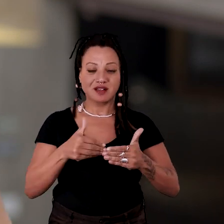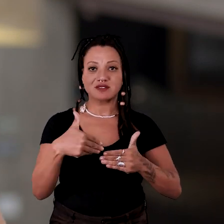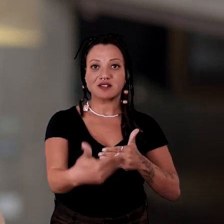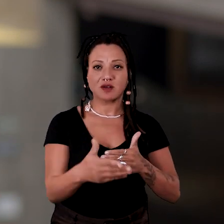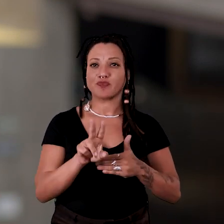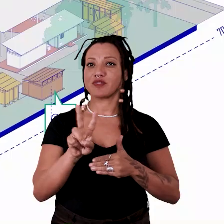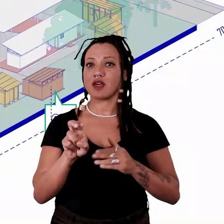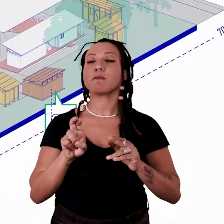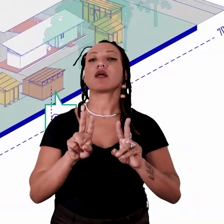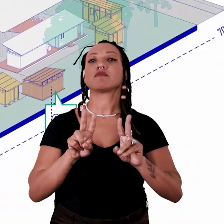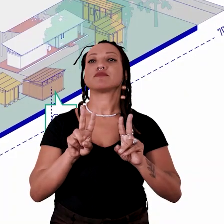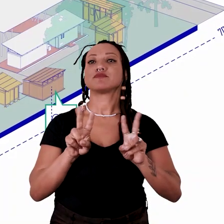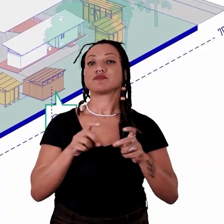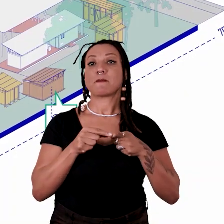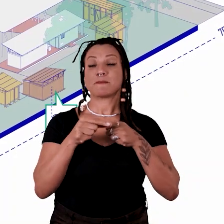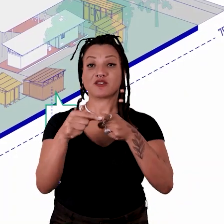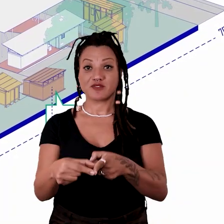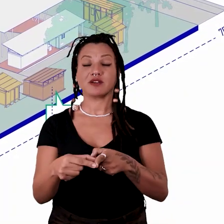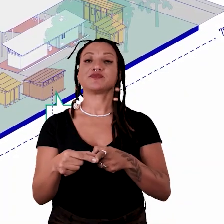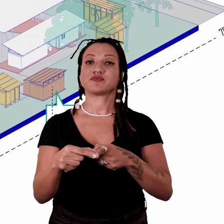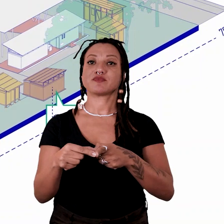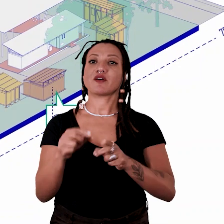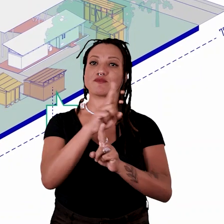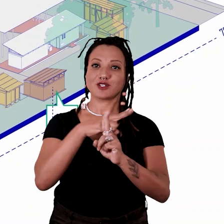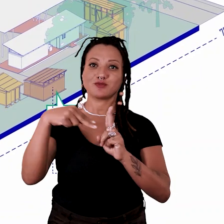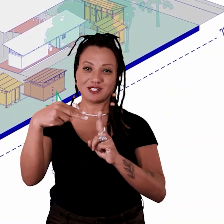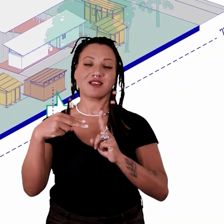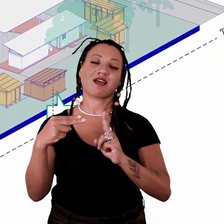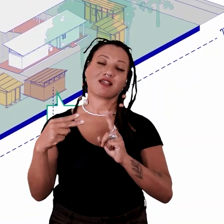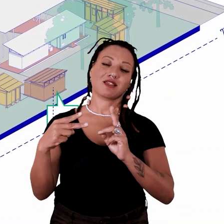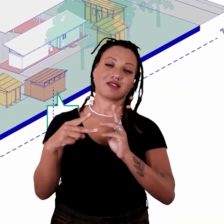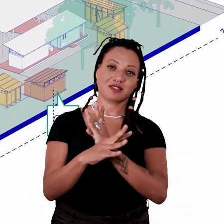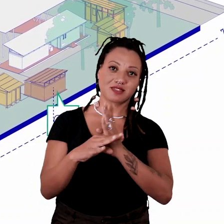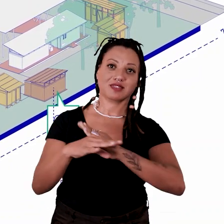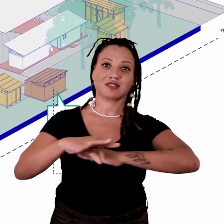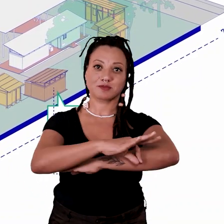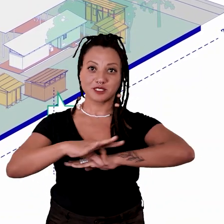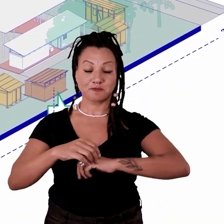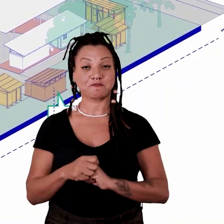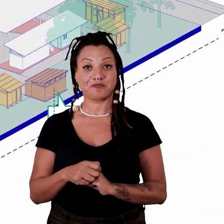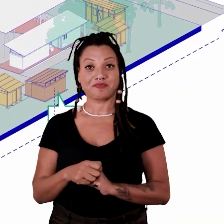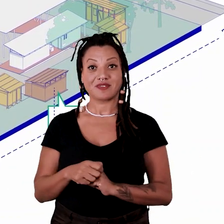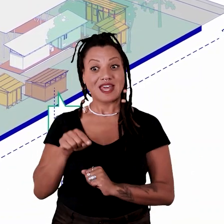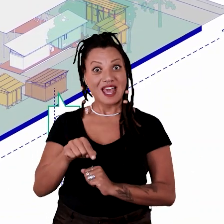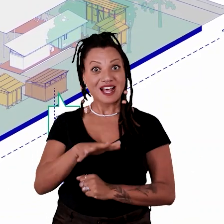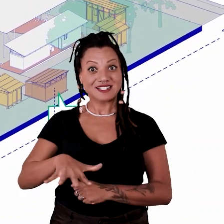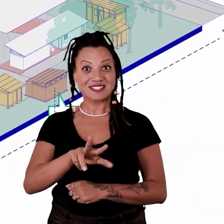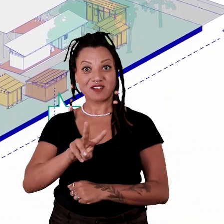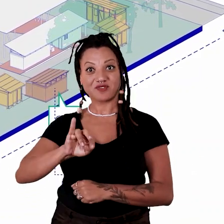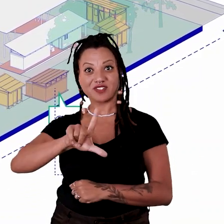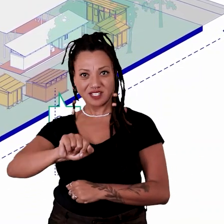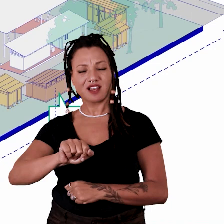da cidade de Brasília. Junto com eles, a gente fez oficinas de projeto participativo, e a partir daí a gente pensou esse espaço, que é um